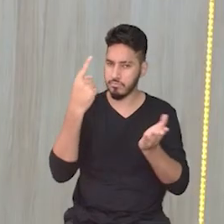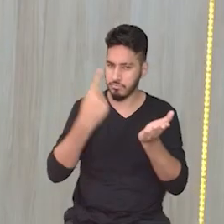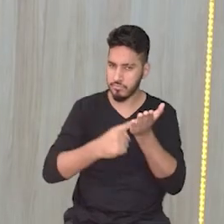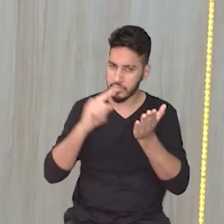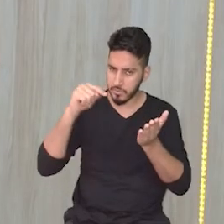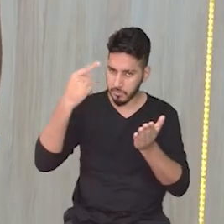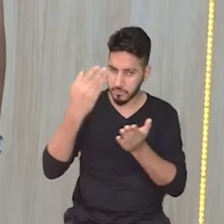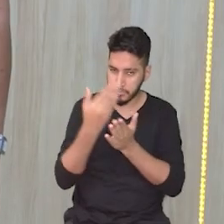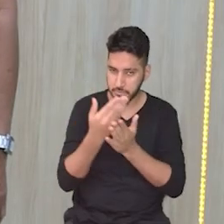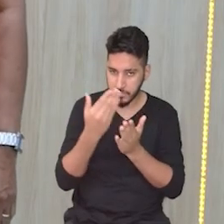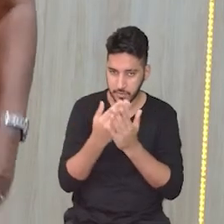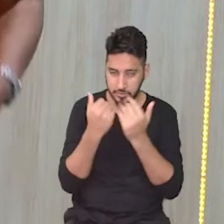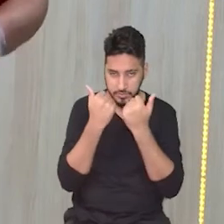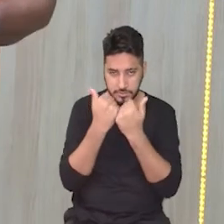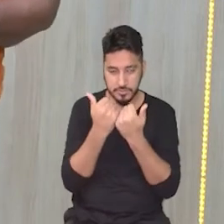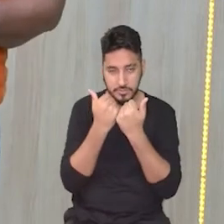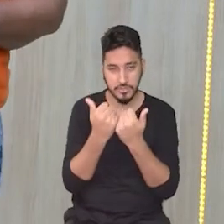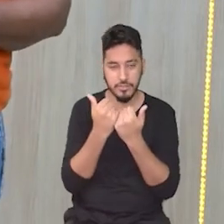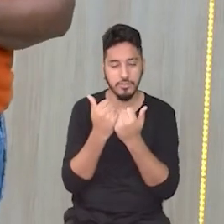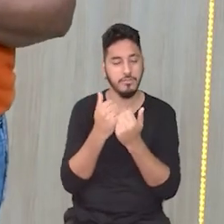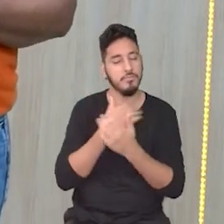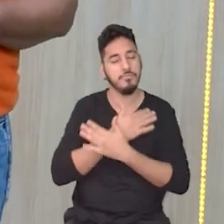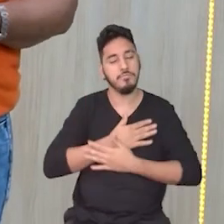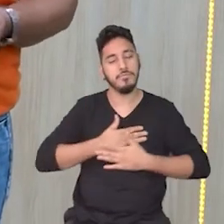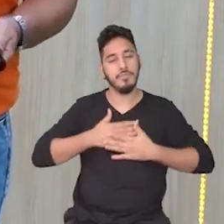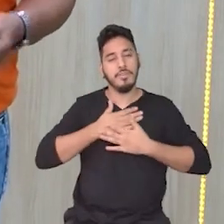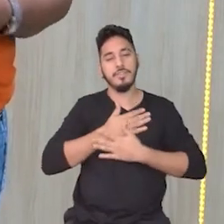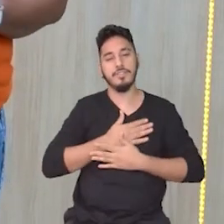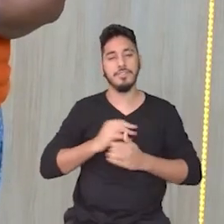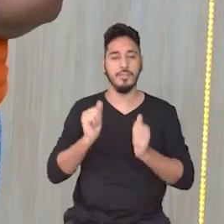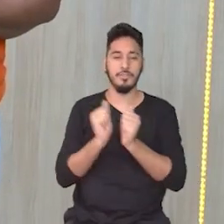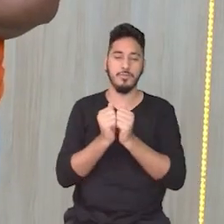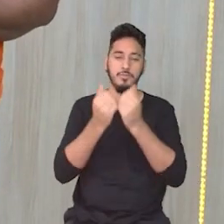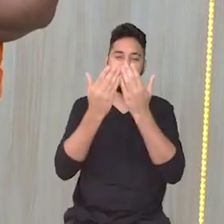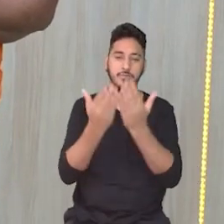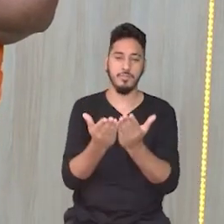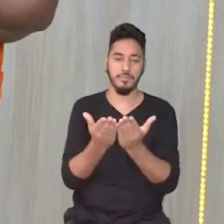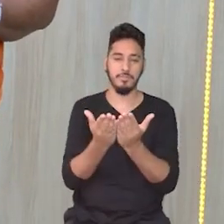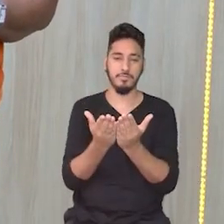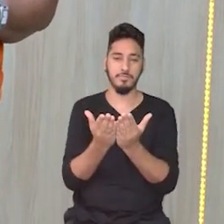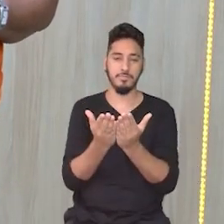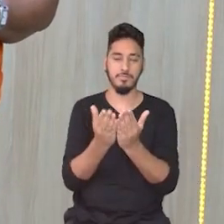na próxima aula, tá certo? Foi um prazer estar contigo,